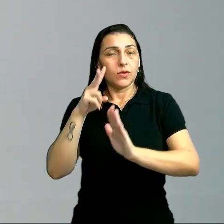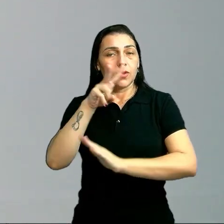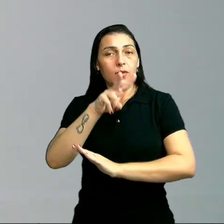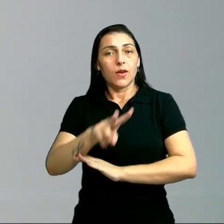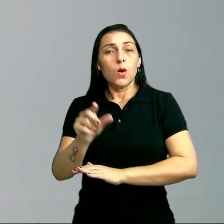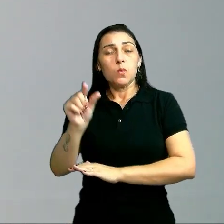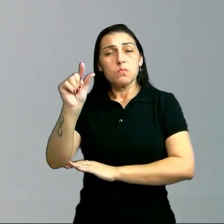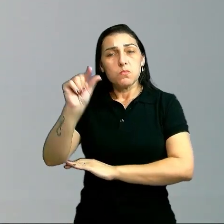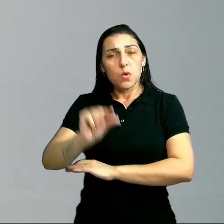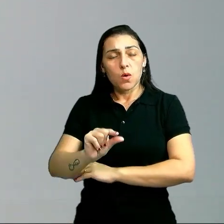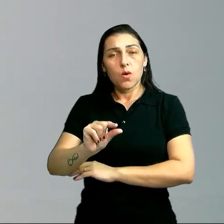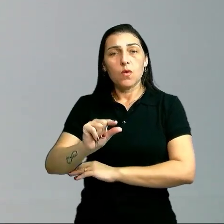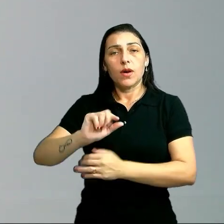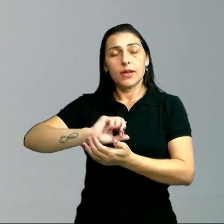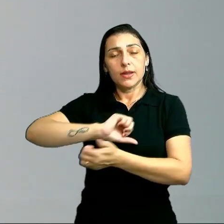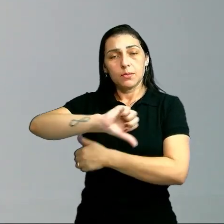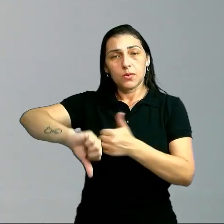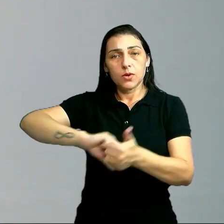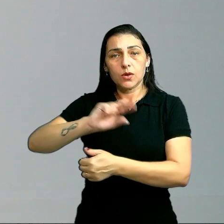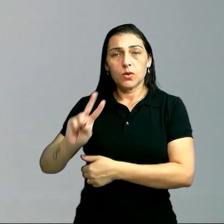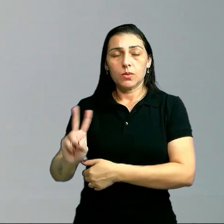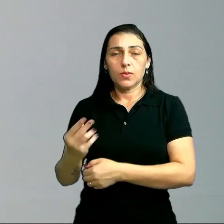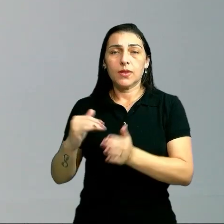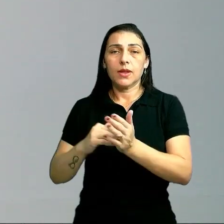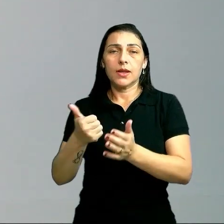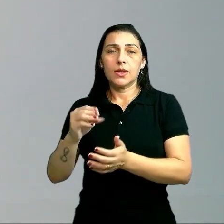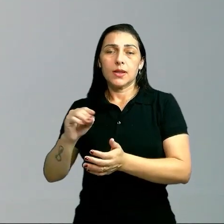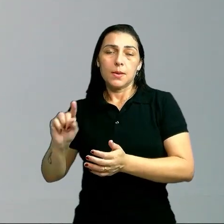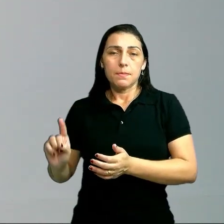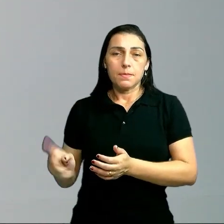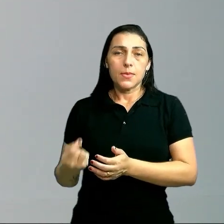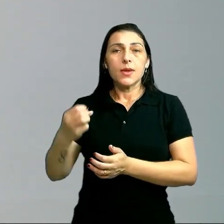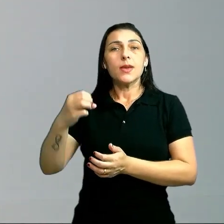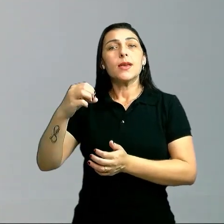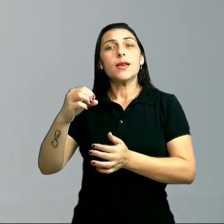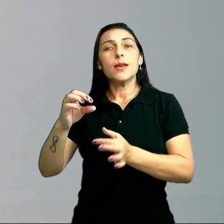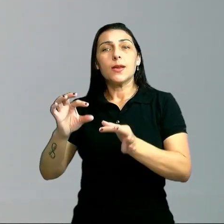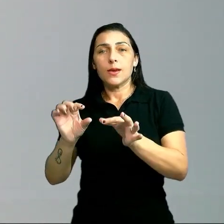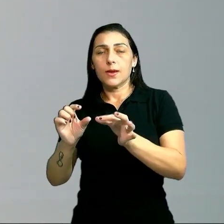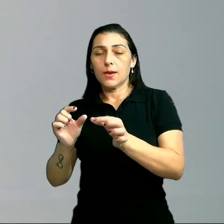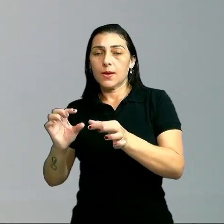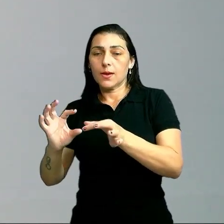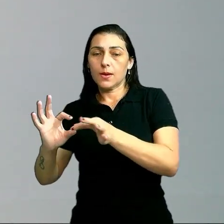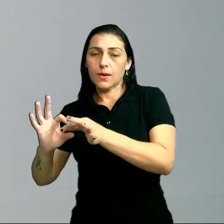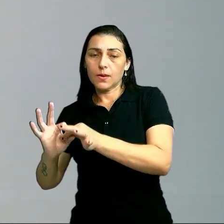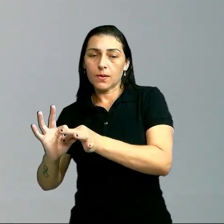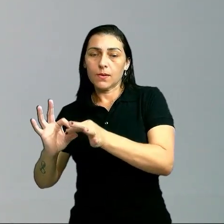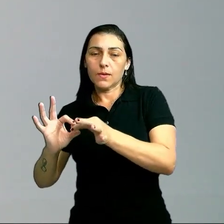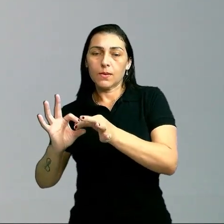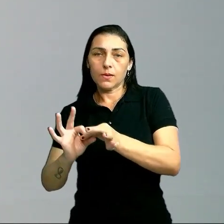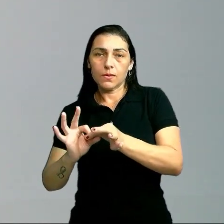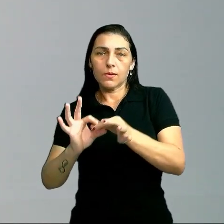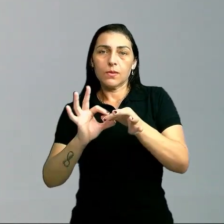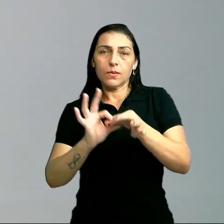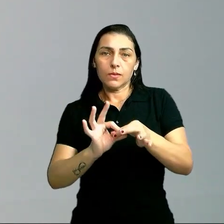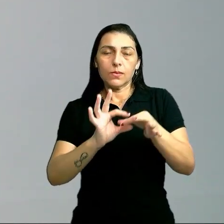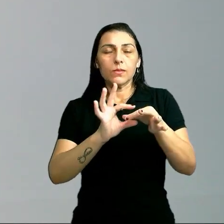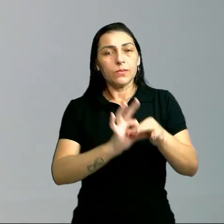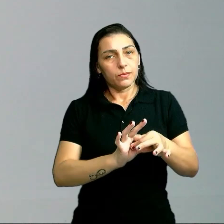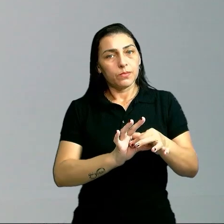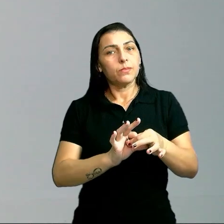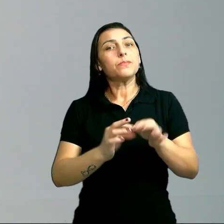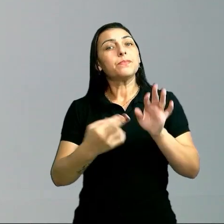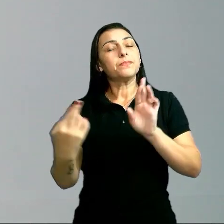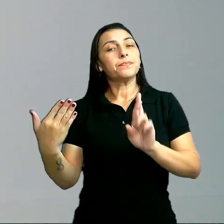o mínimo vai variar de 2.000 até 100.000 monômeros para formar aí uma cadeia polimérica, tá? Então por isso que a